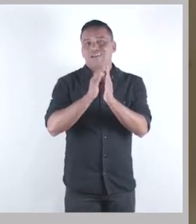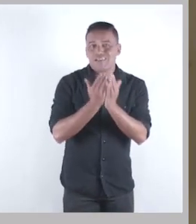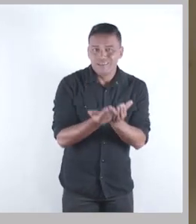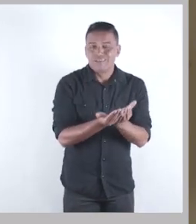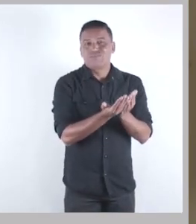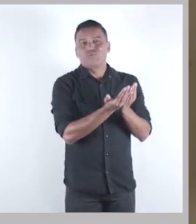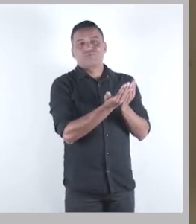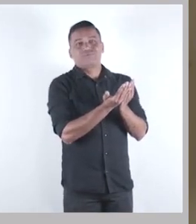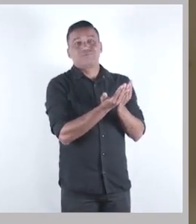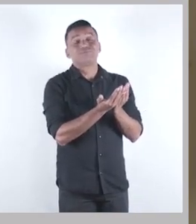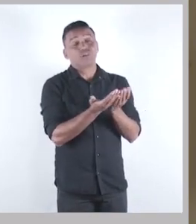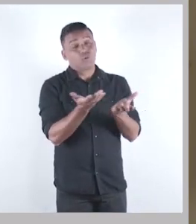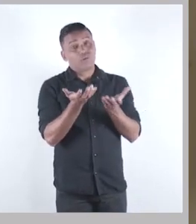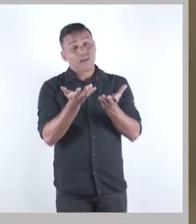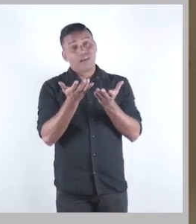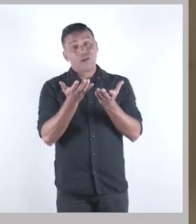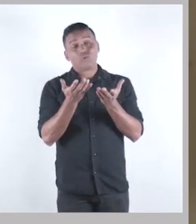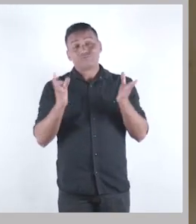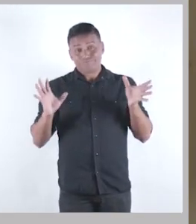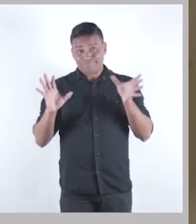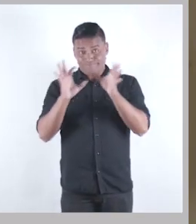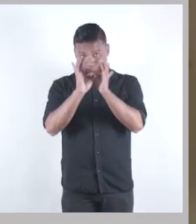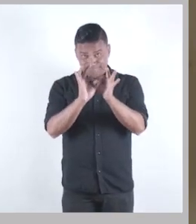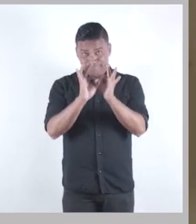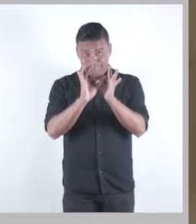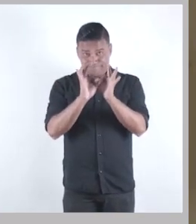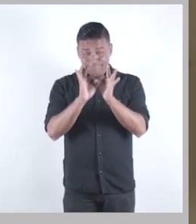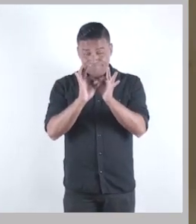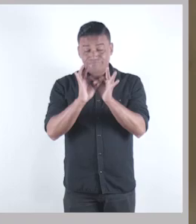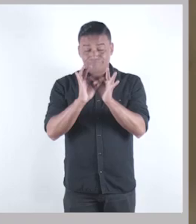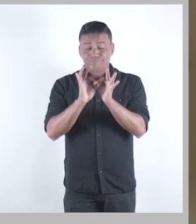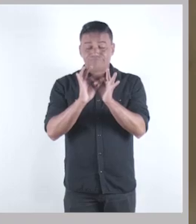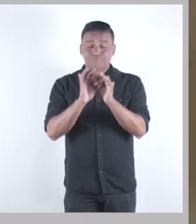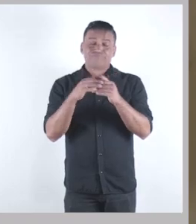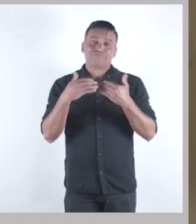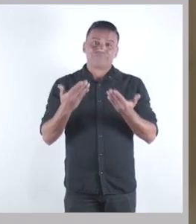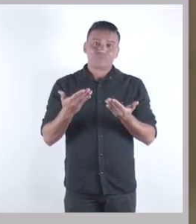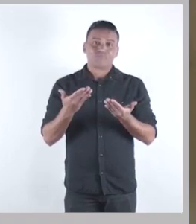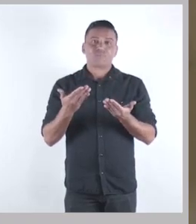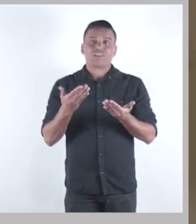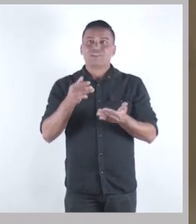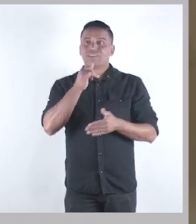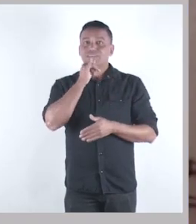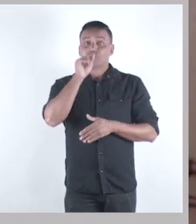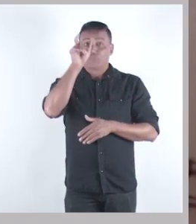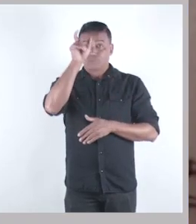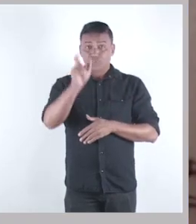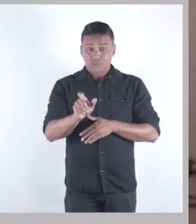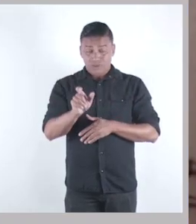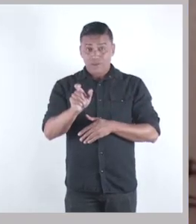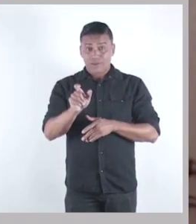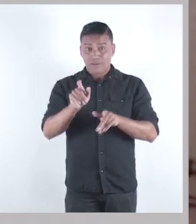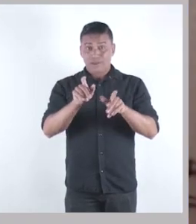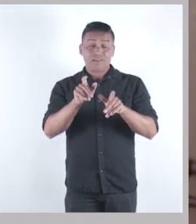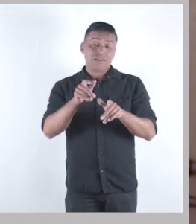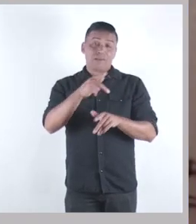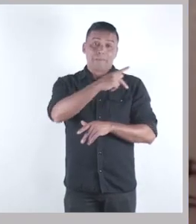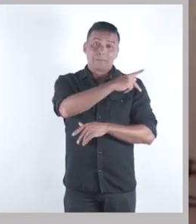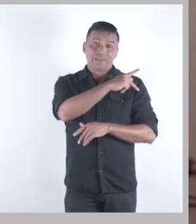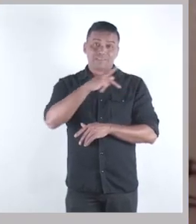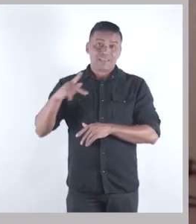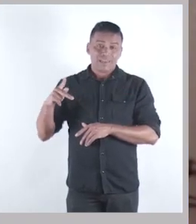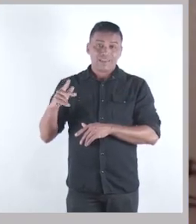eu quero fazer uma conexão com a atuação do senhor como presidente do